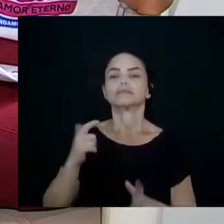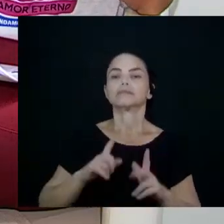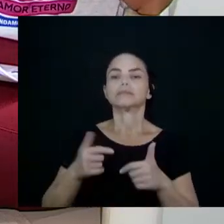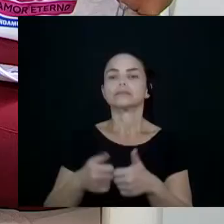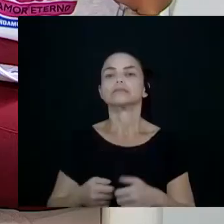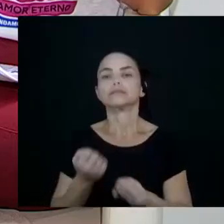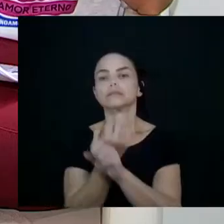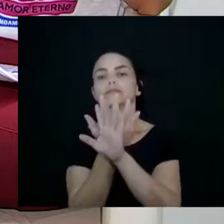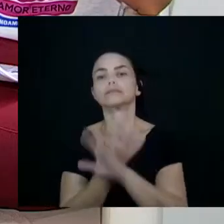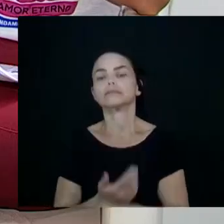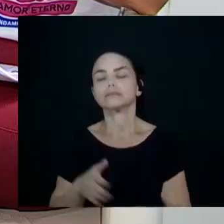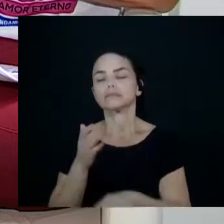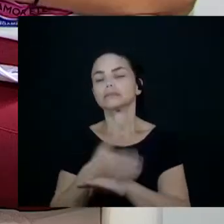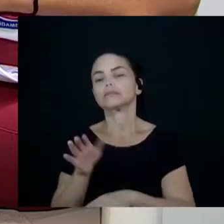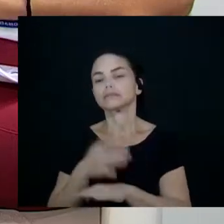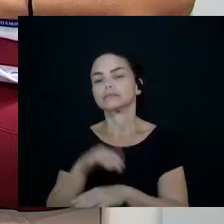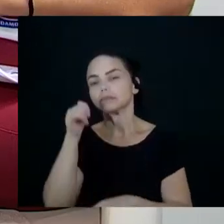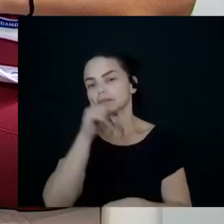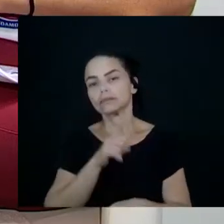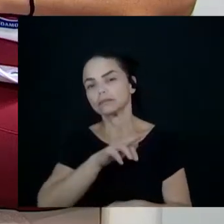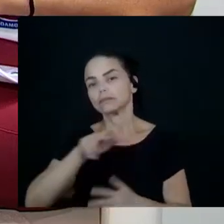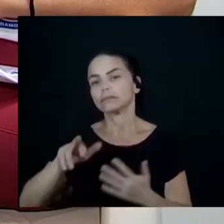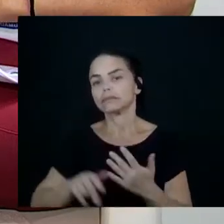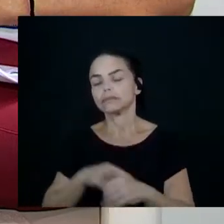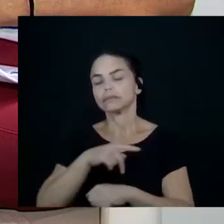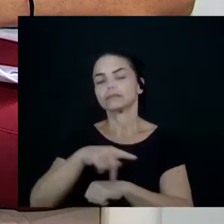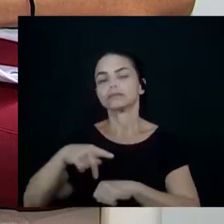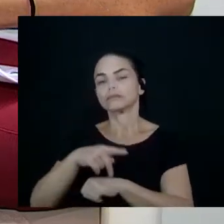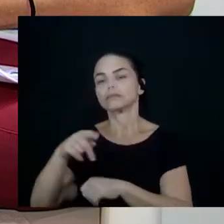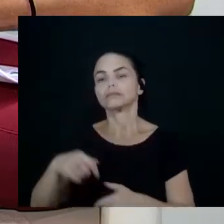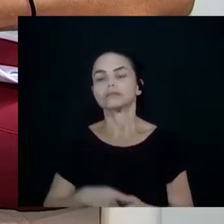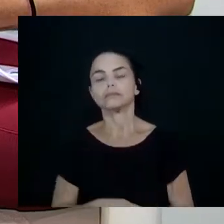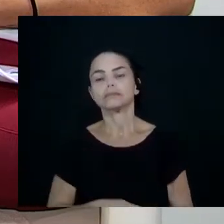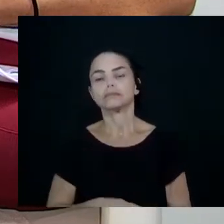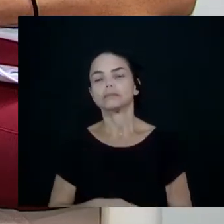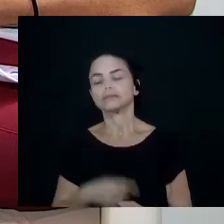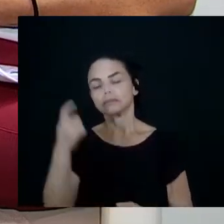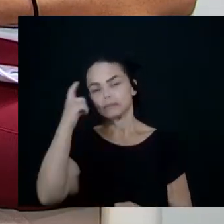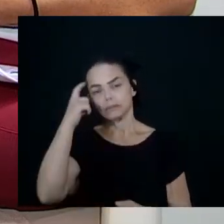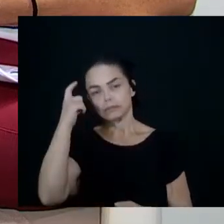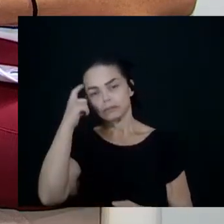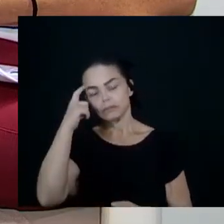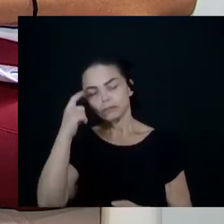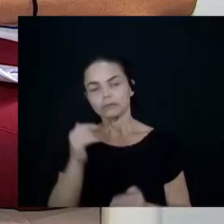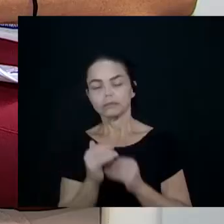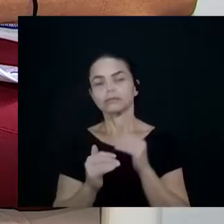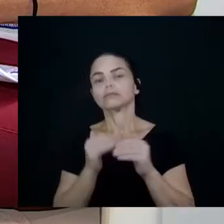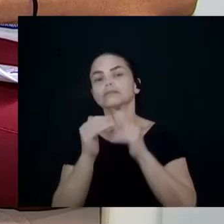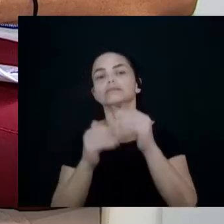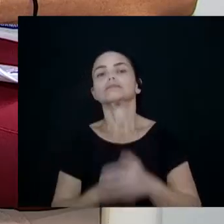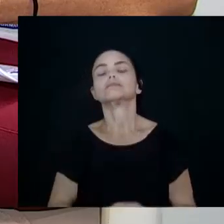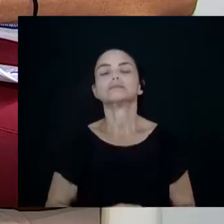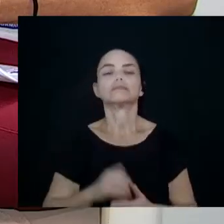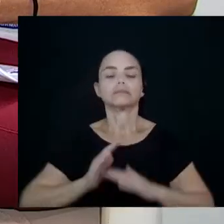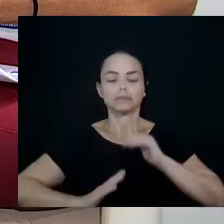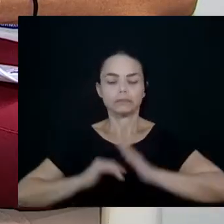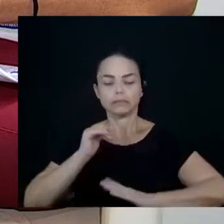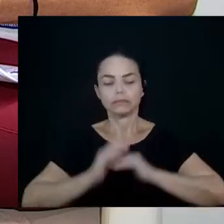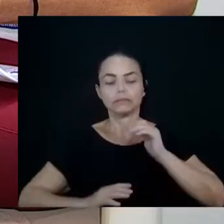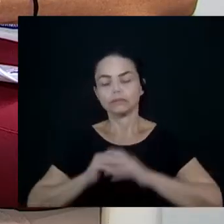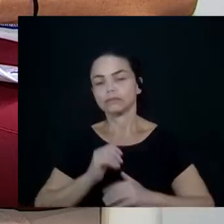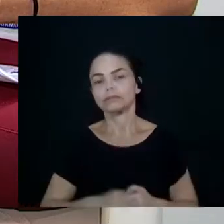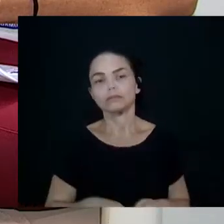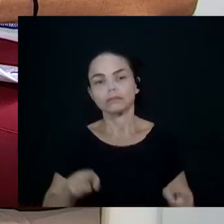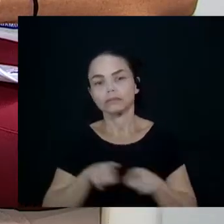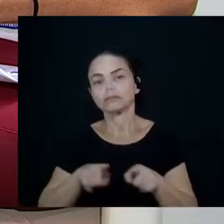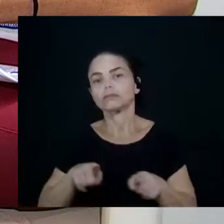podem participar mulheres de diferentes lugares. E aí, quando a gente pensa nesse desenvolvimento profissional e também